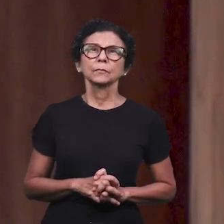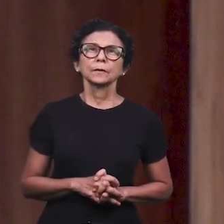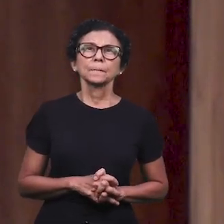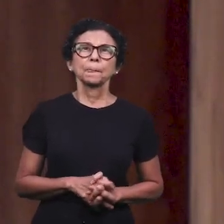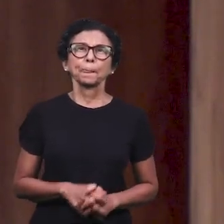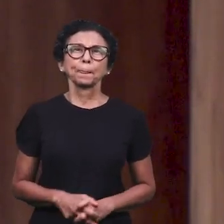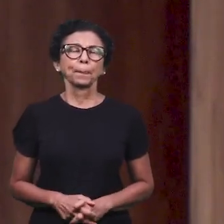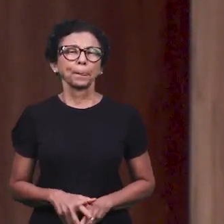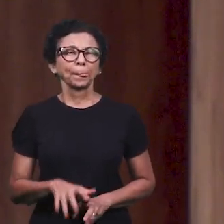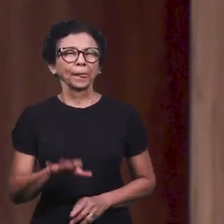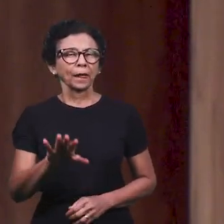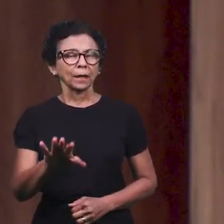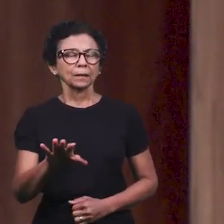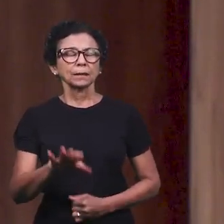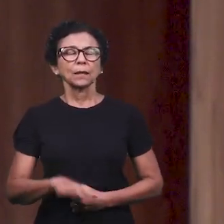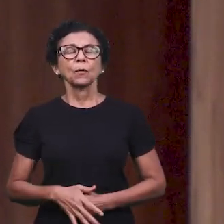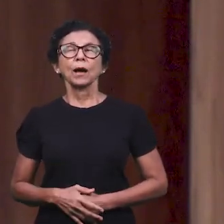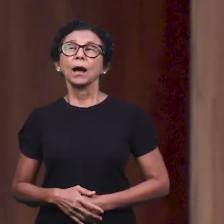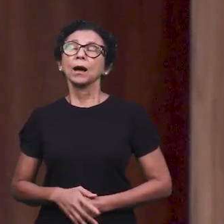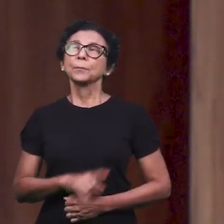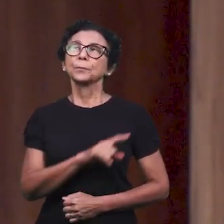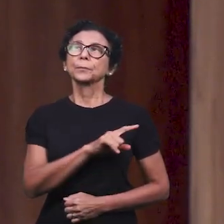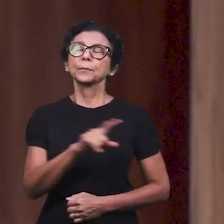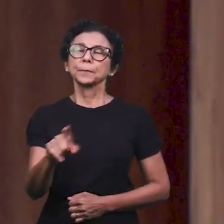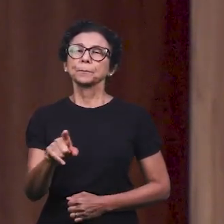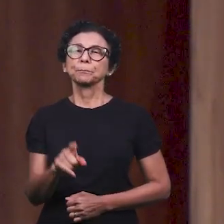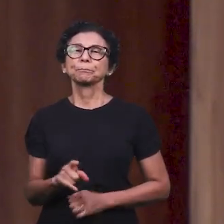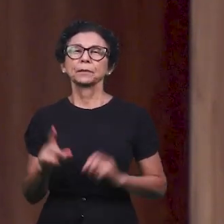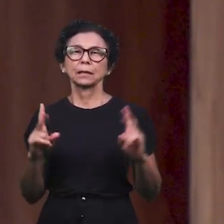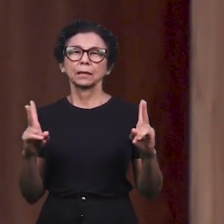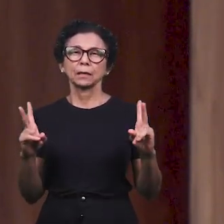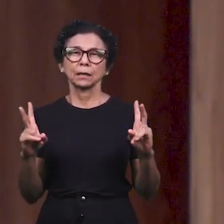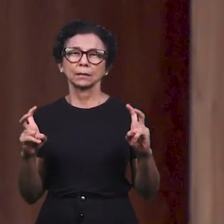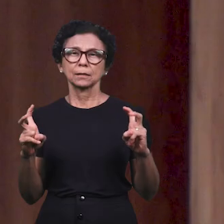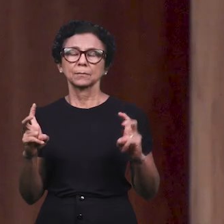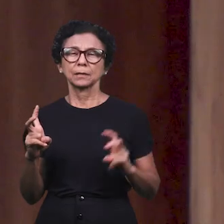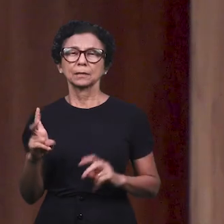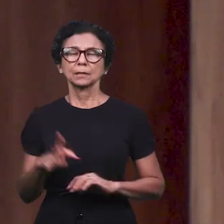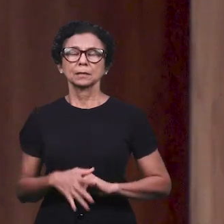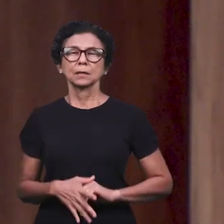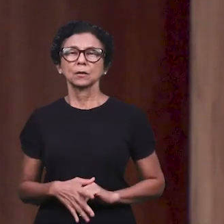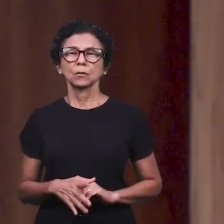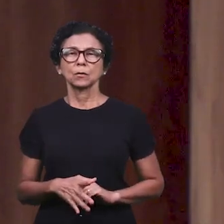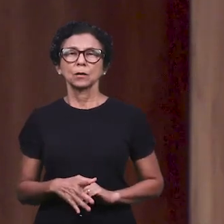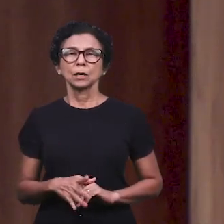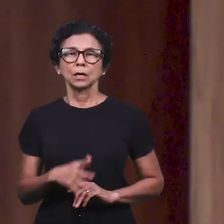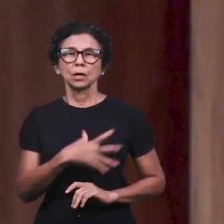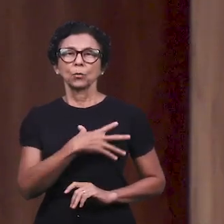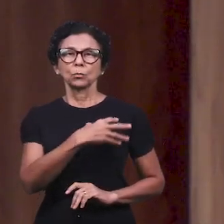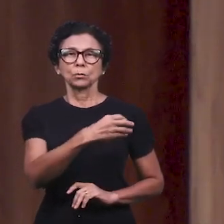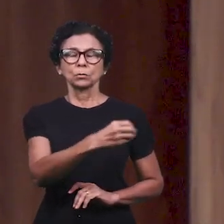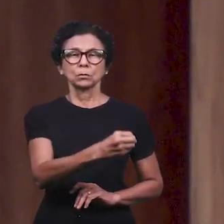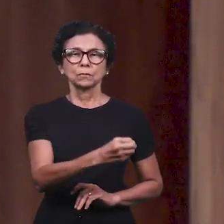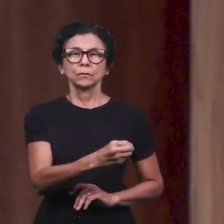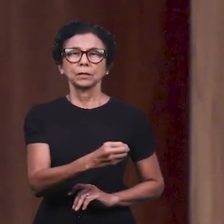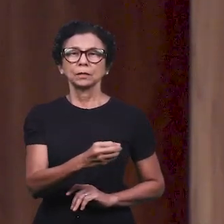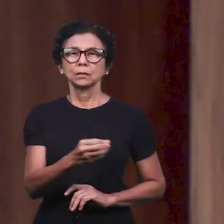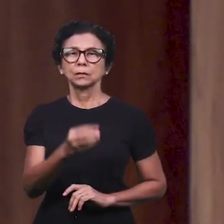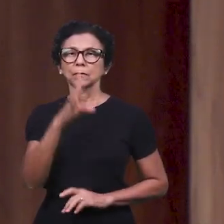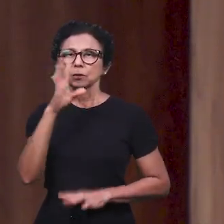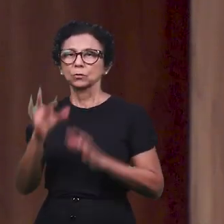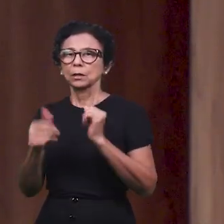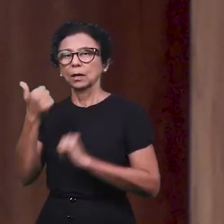vossos juízes. Não é que nós seremos pais perfeitos. Não é que os pais, como pais, todo pai comete